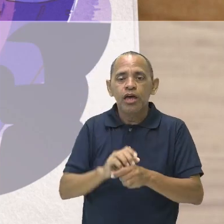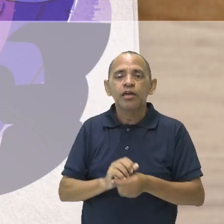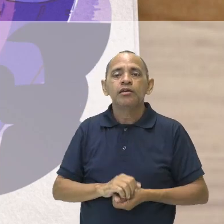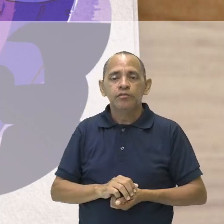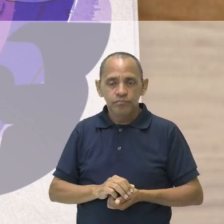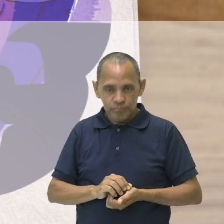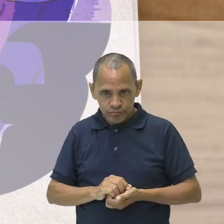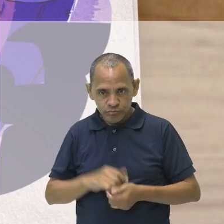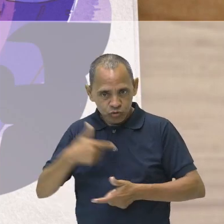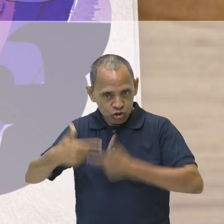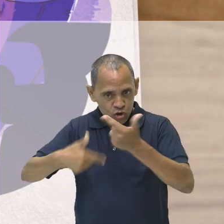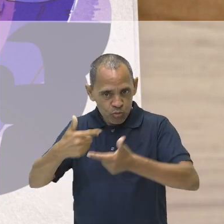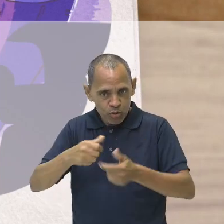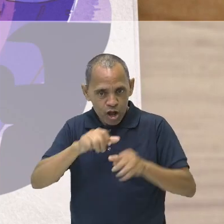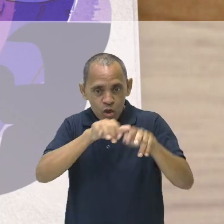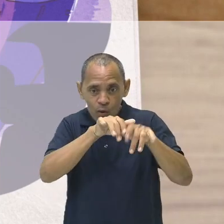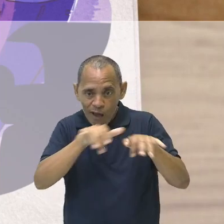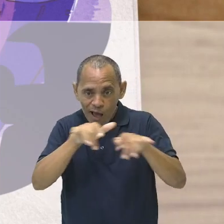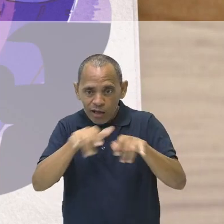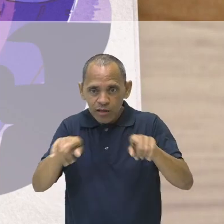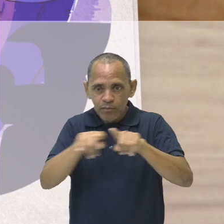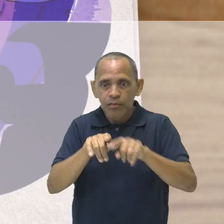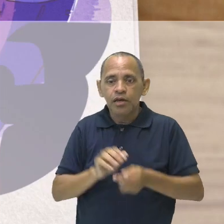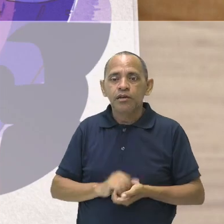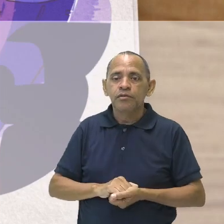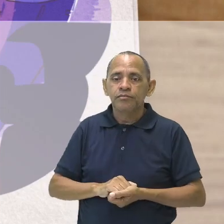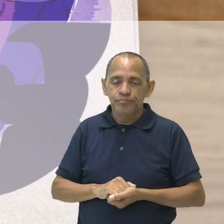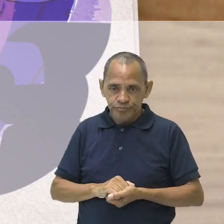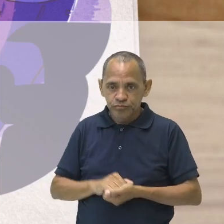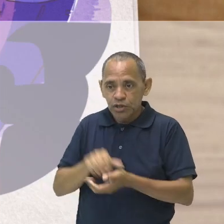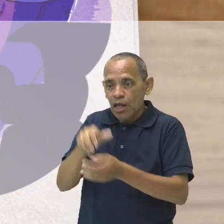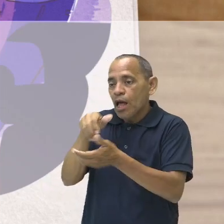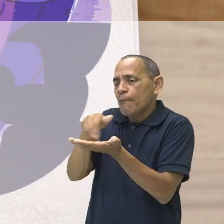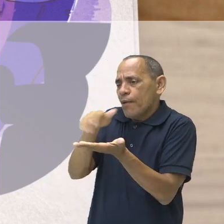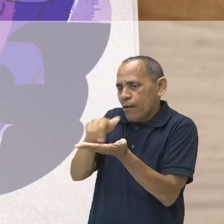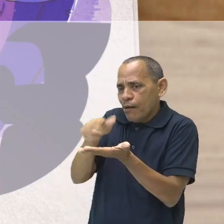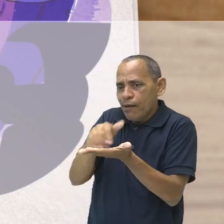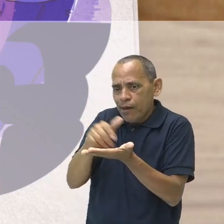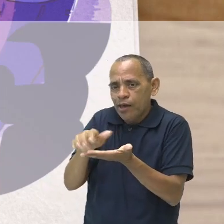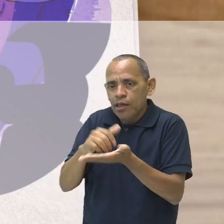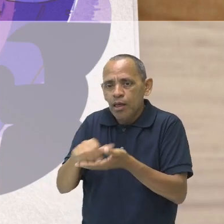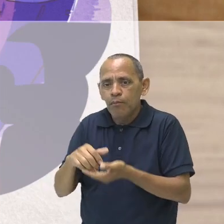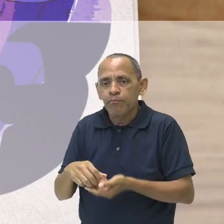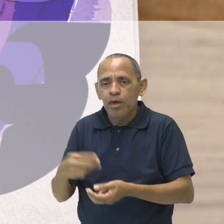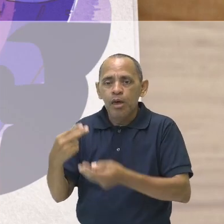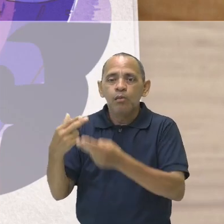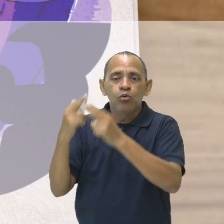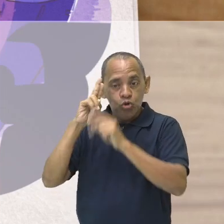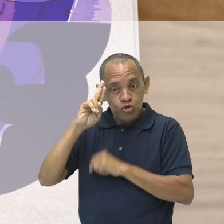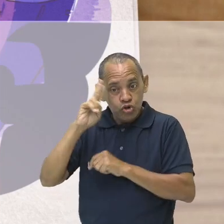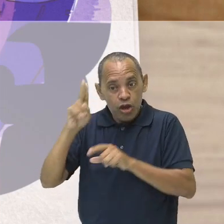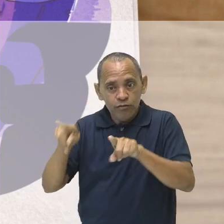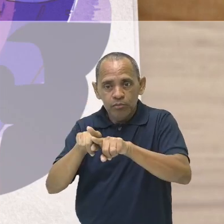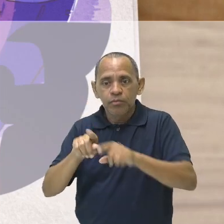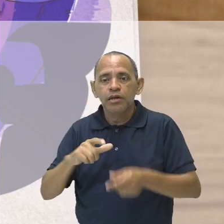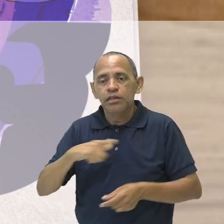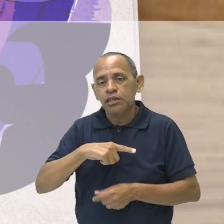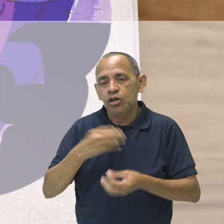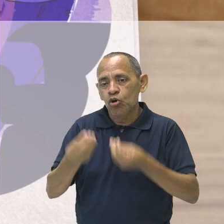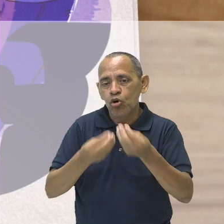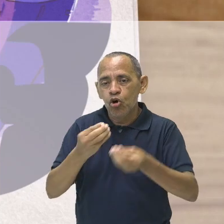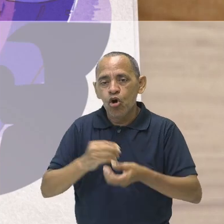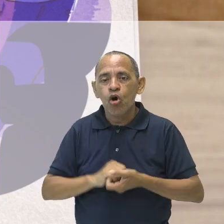cidade. Chega a ser despedida pelo patrão, seu Raimundo, que, por fim, tem compaixão de Macabea,